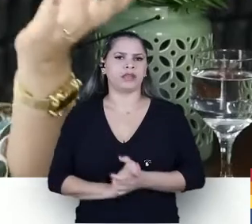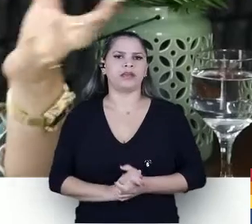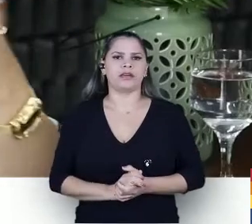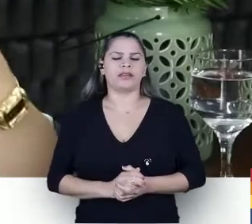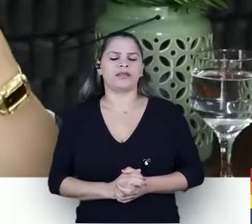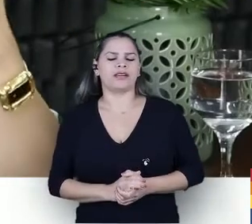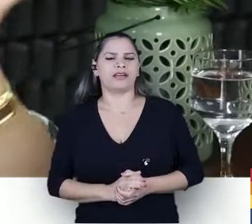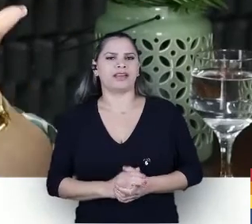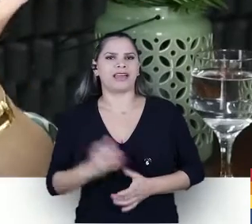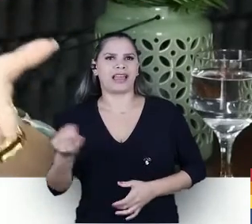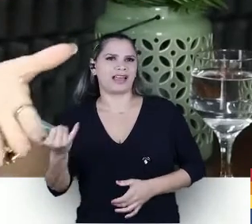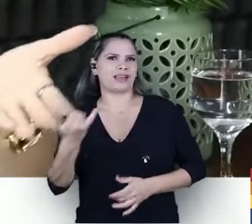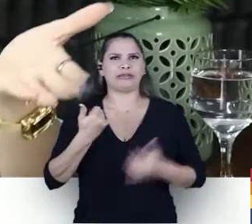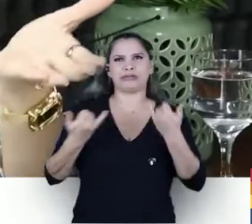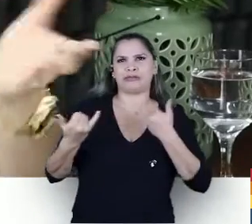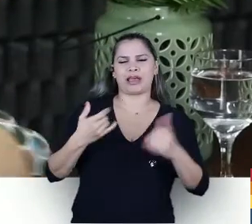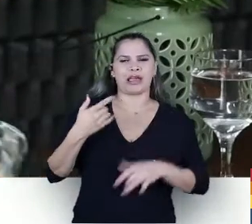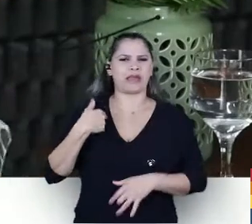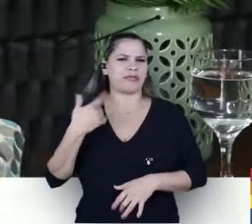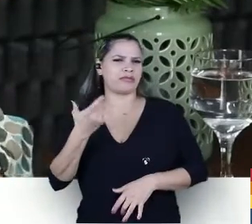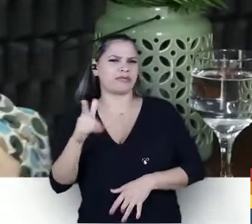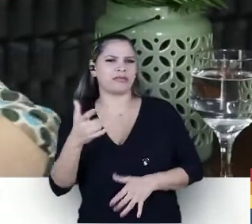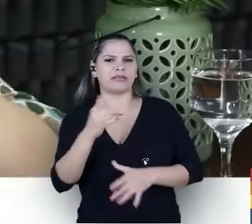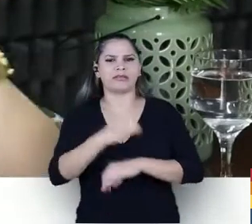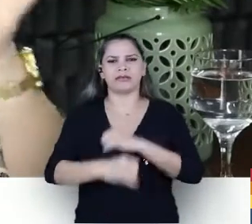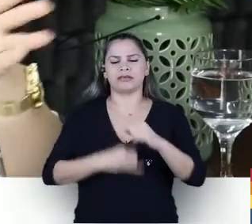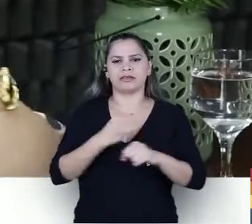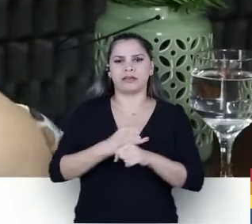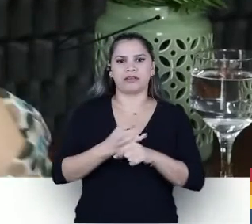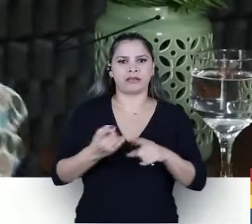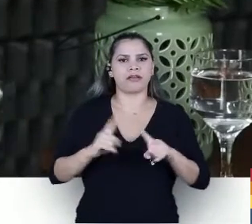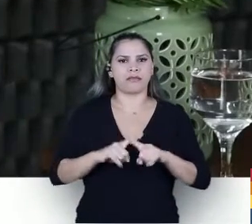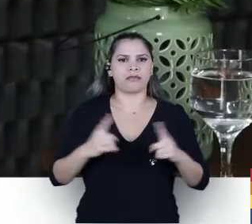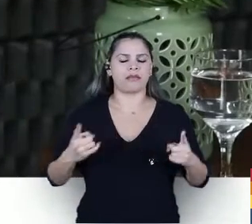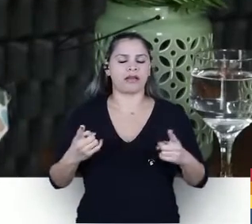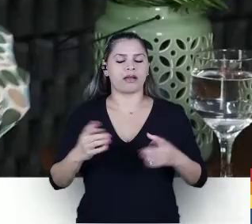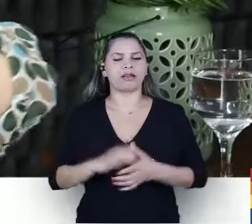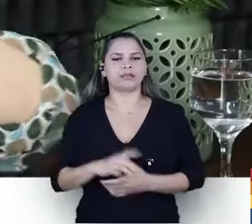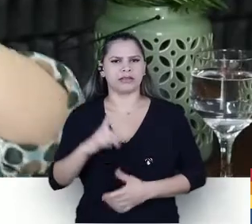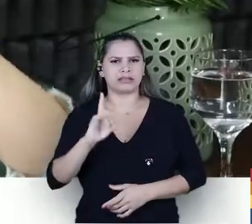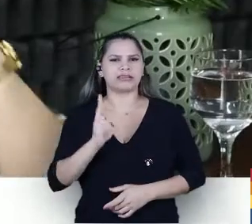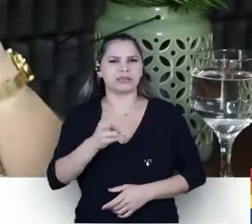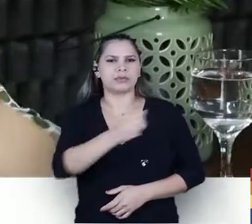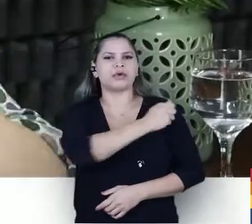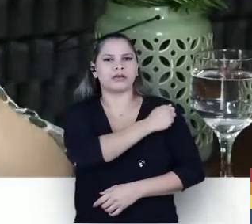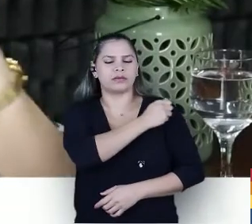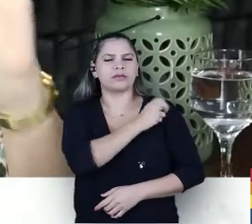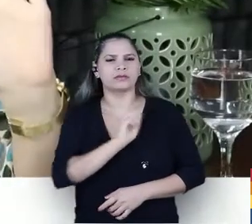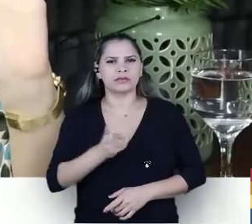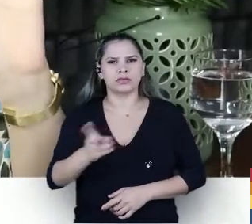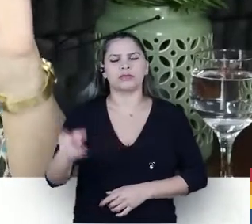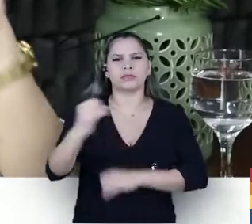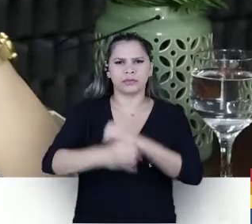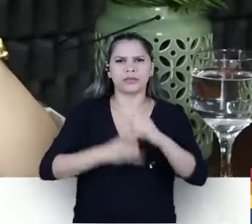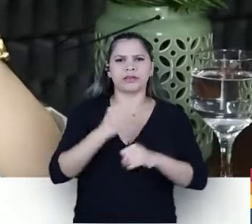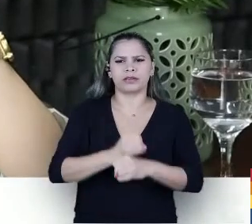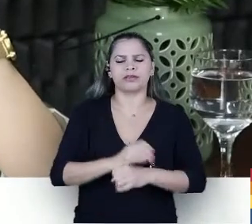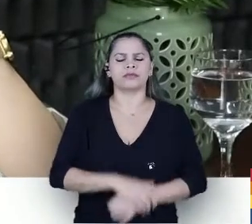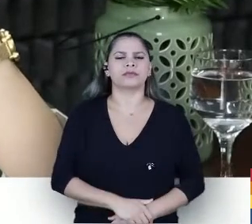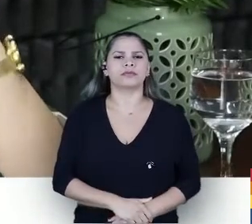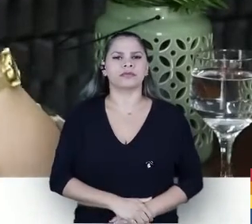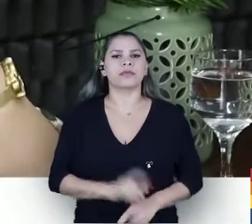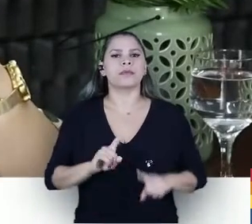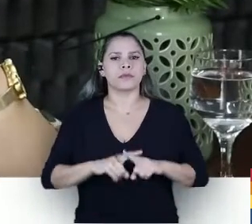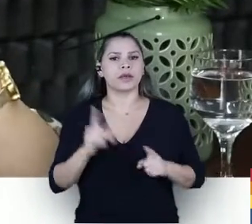Gente, o aluno está o tempo inteiro conectado. Por mais que ele diga que não tenha dados ou que a internet está ruim, mas eles sabem de tudo o que está acontecendo,